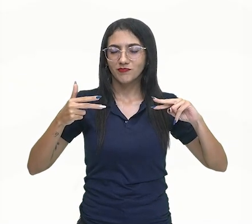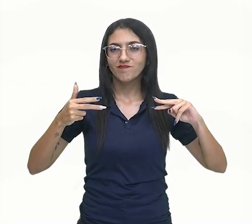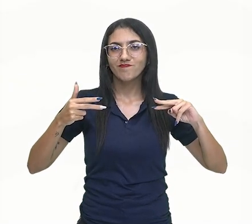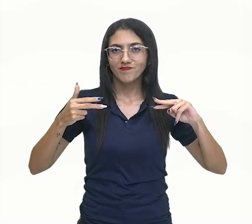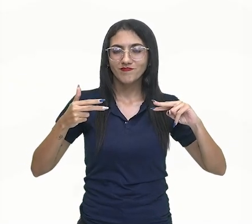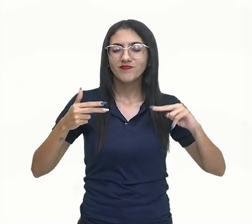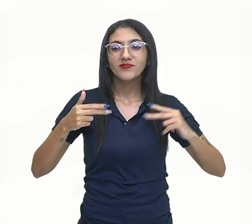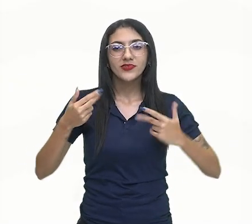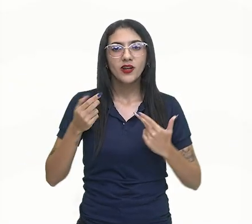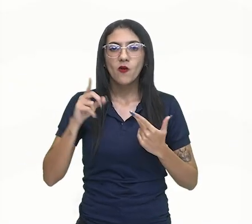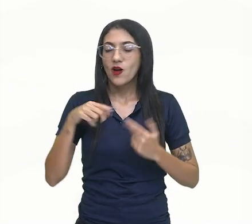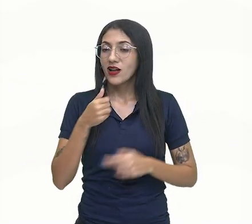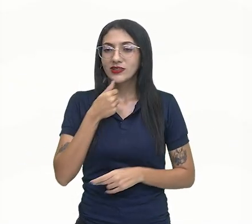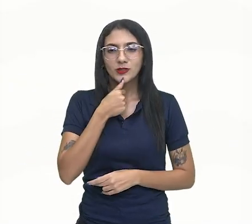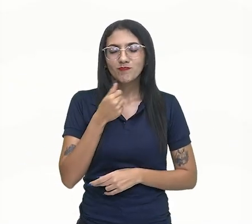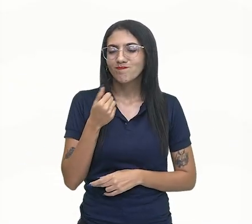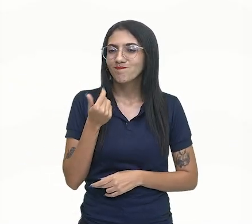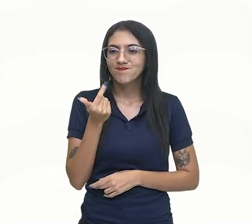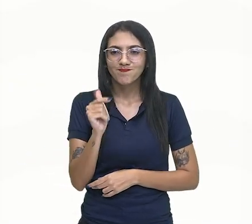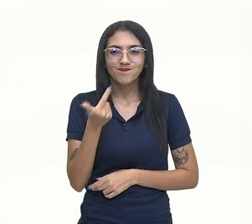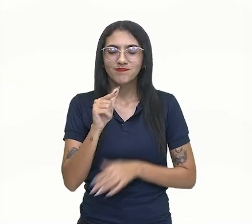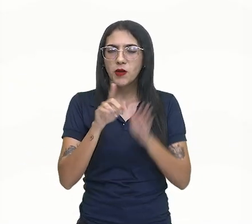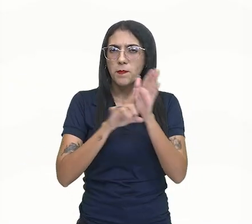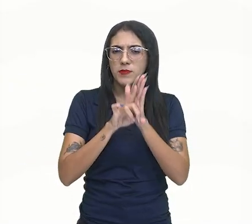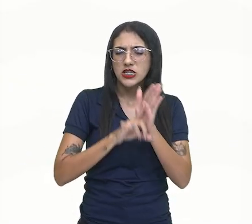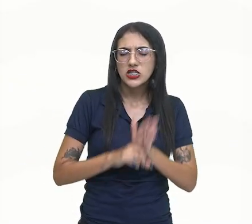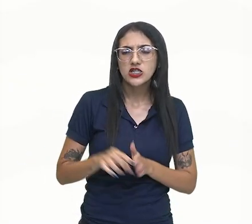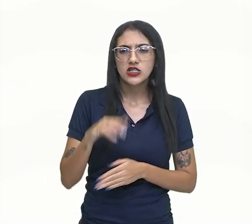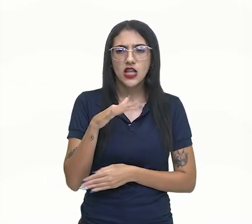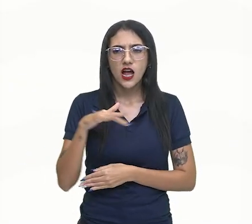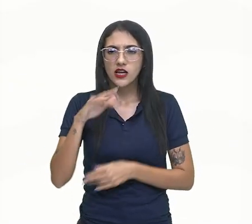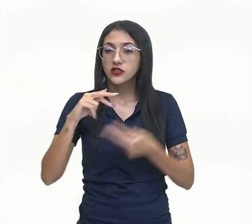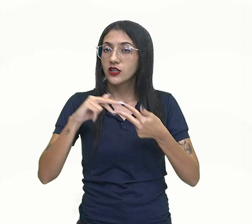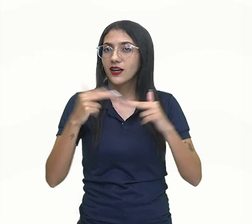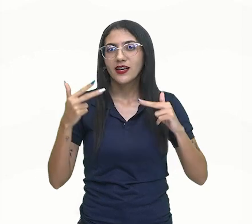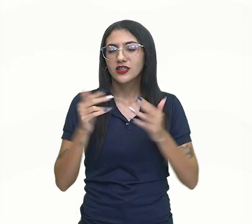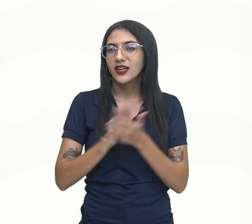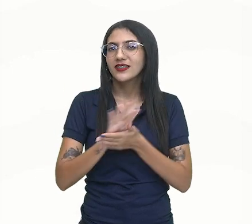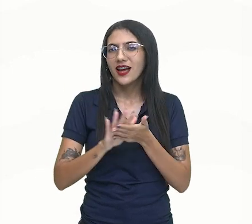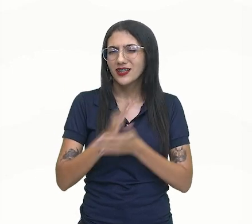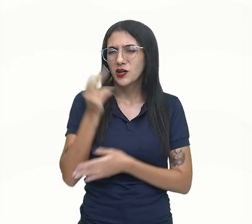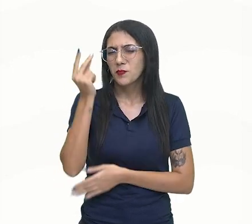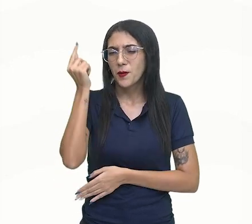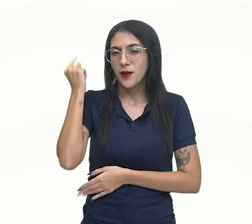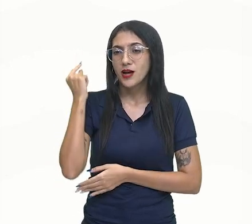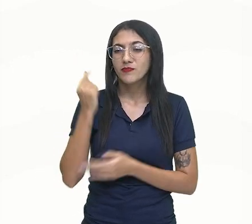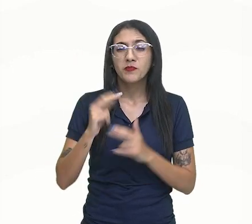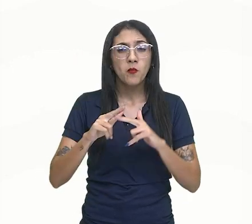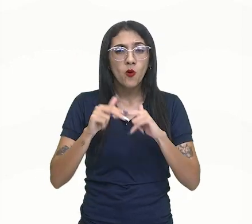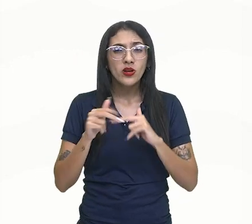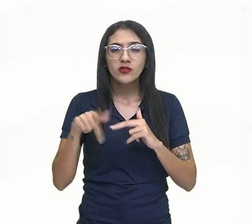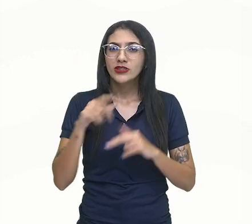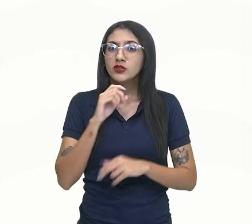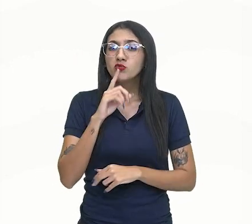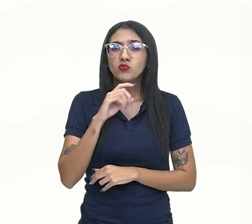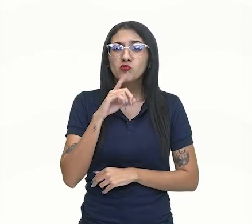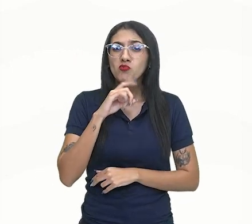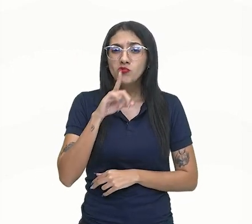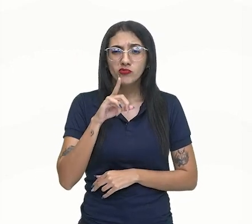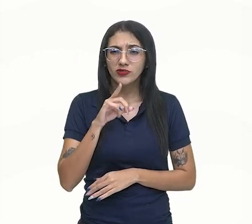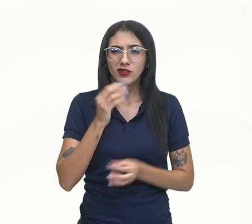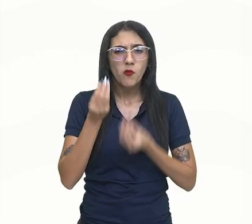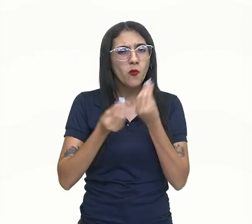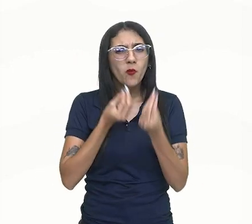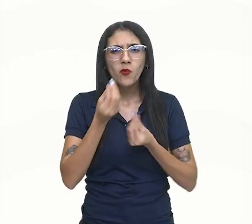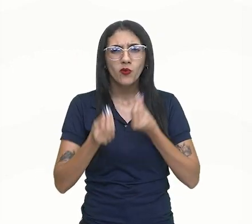Então, ainda não tinha os estudos sobre genética na época de Darwin. E assim, eles não conseguiam explicar como é que